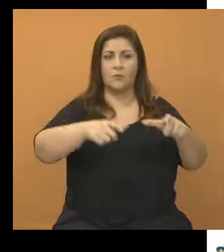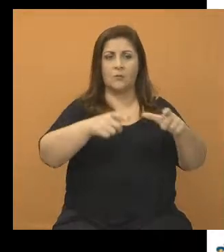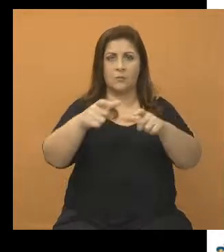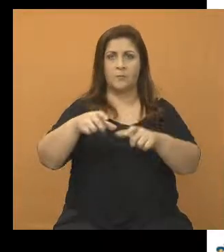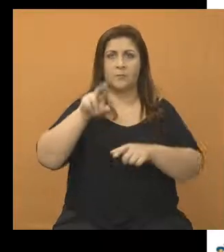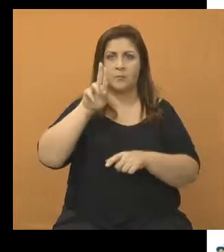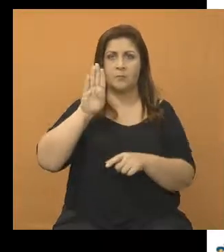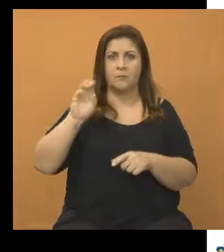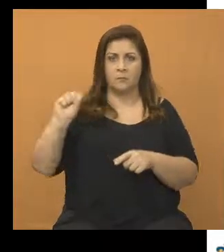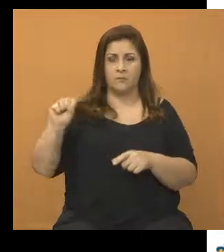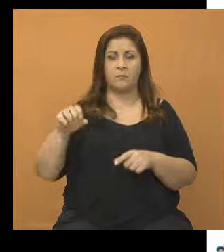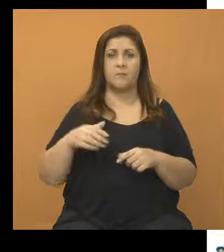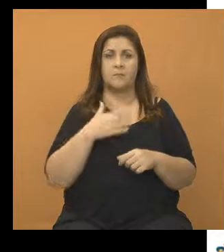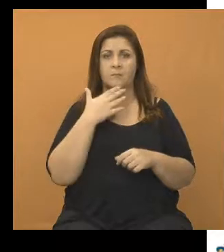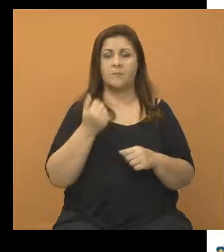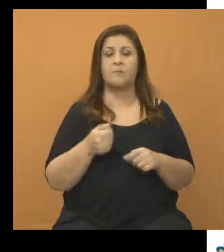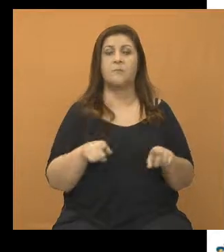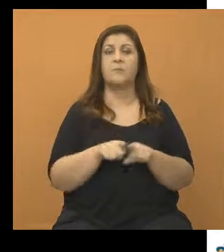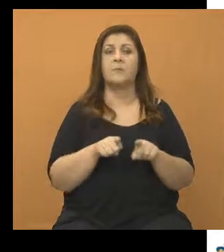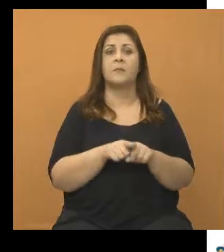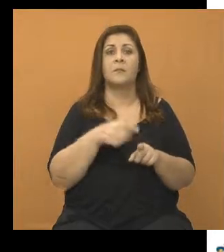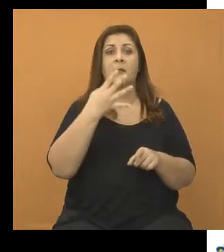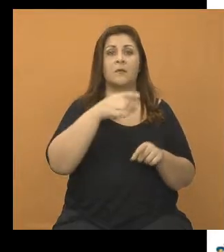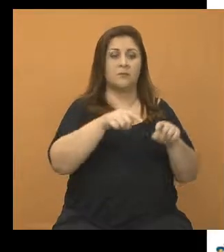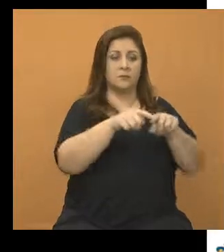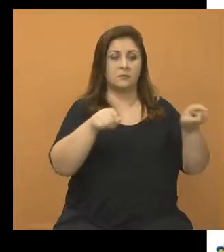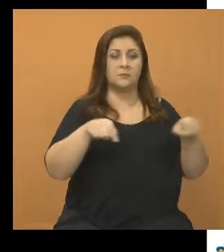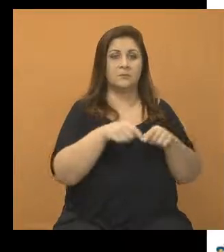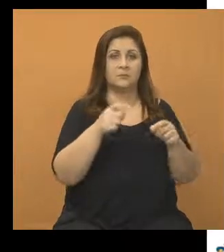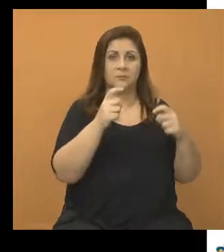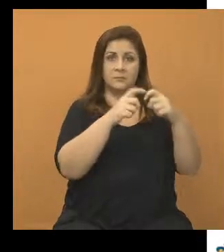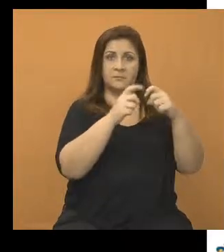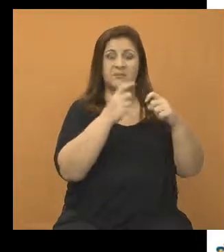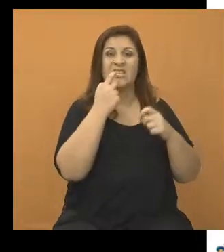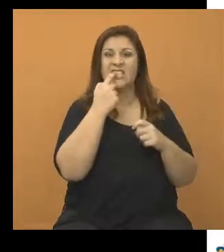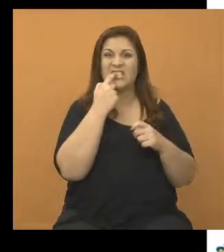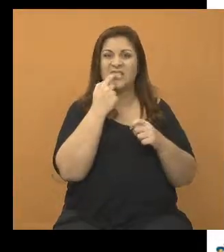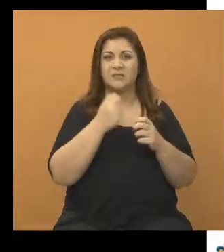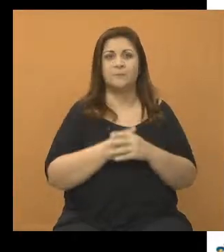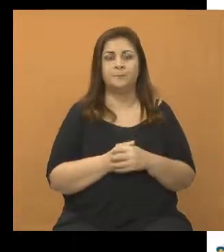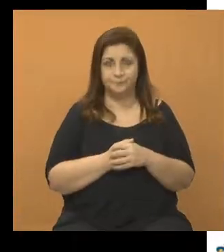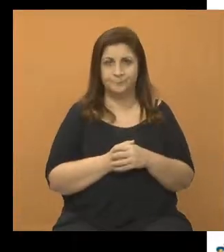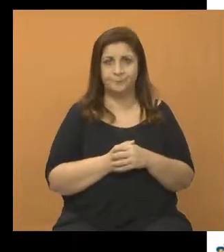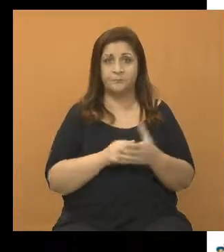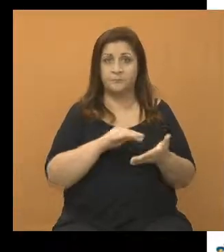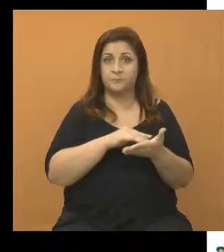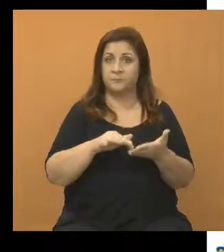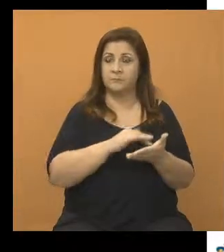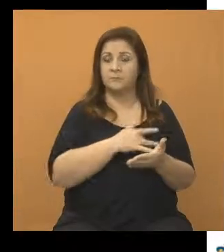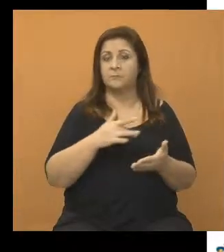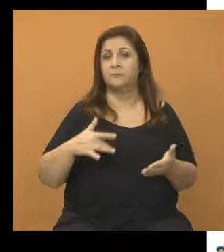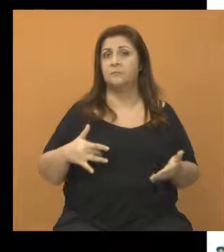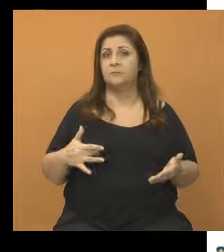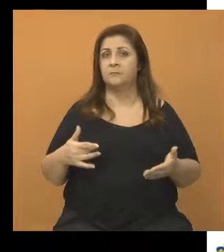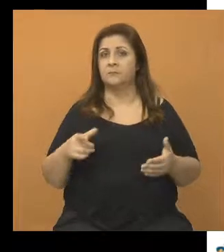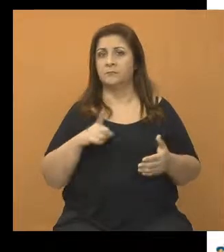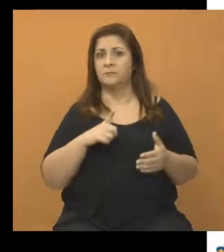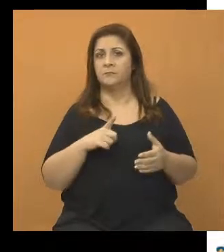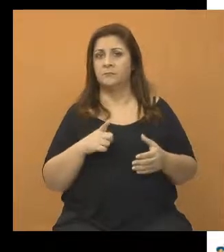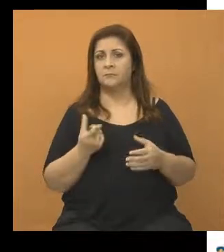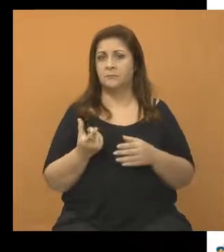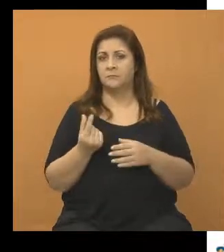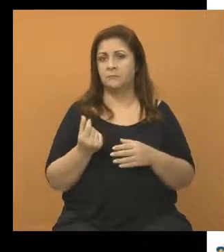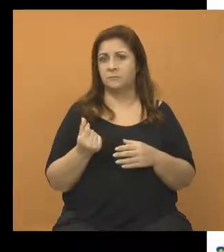e a construção de 4 consultórios odontológicos. A Secretaria de Saúde tem, basicamente, o seu